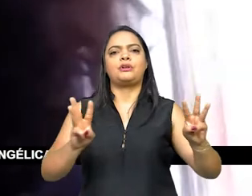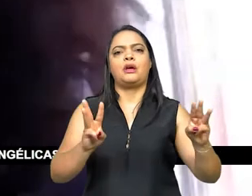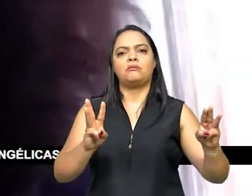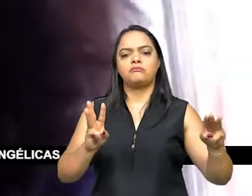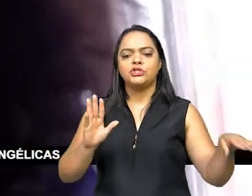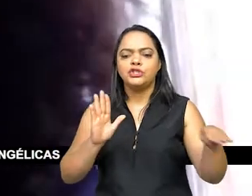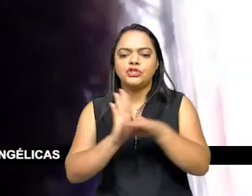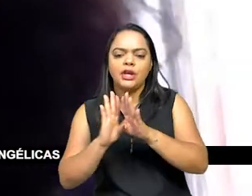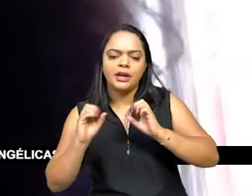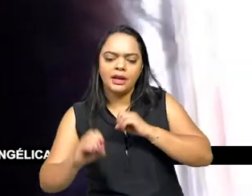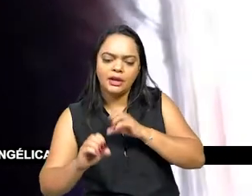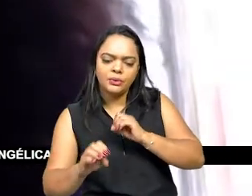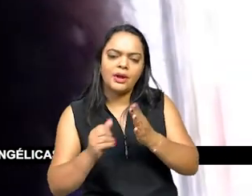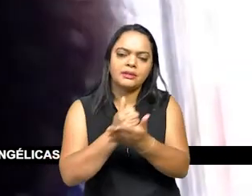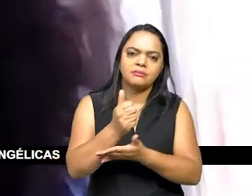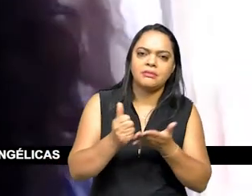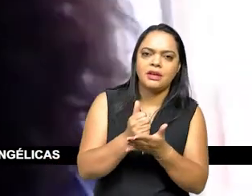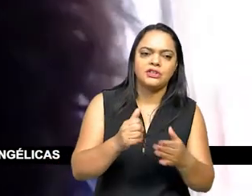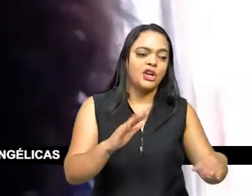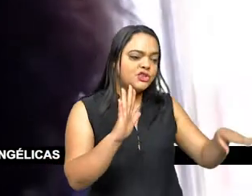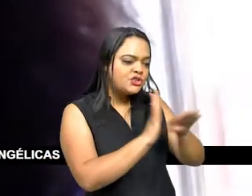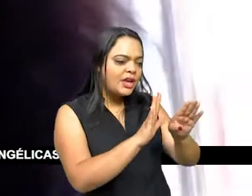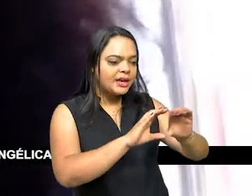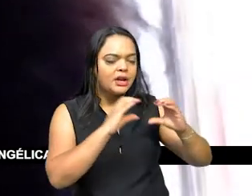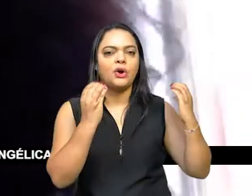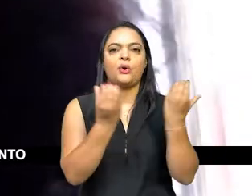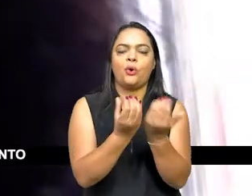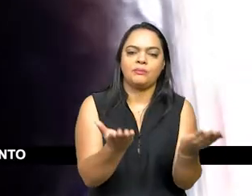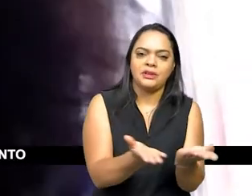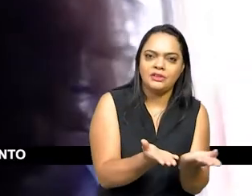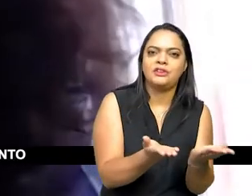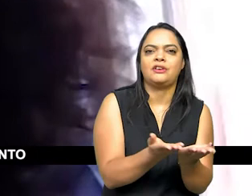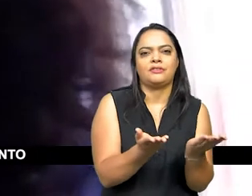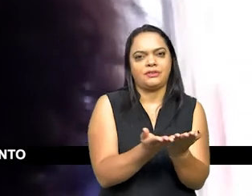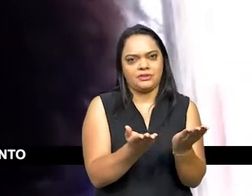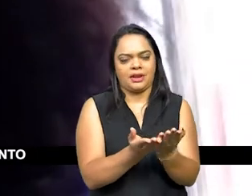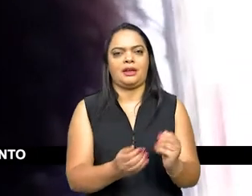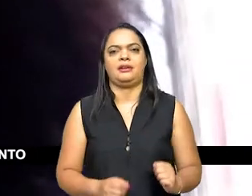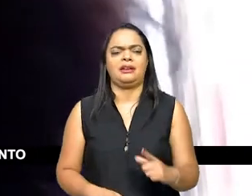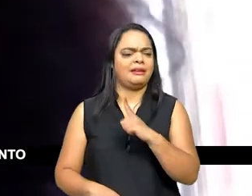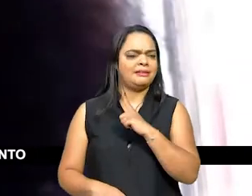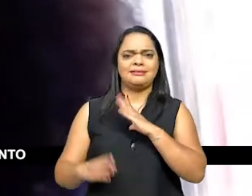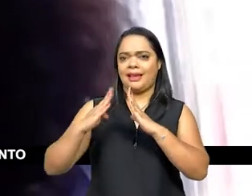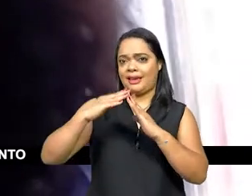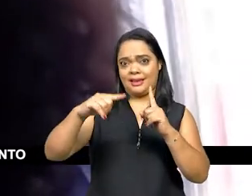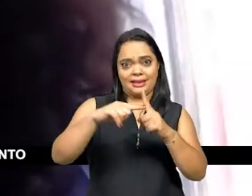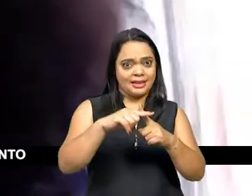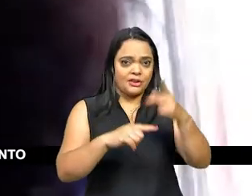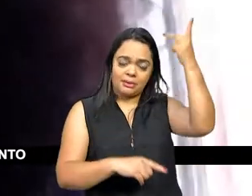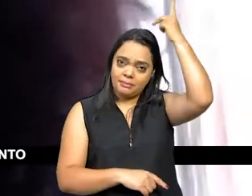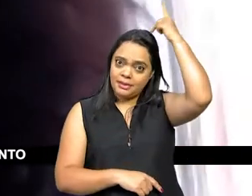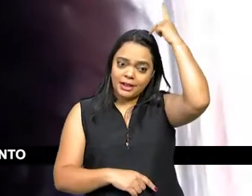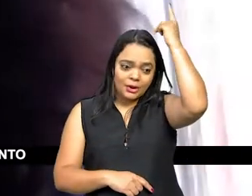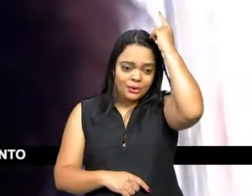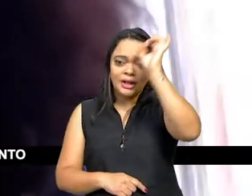educação básica, chegamos nessas comunidades evangélicas, que hoje tem uma igreja neopentecostal em